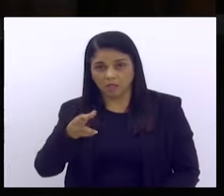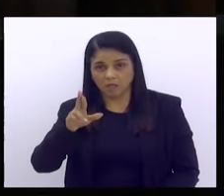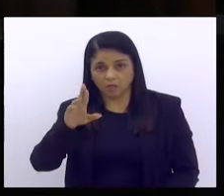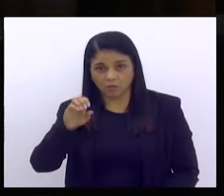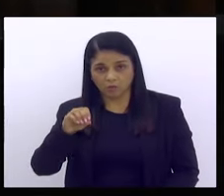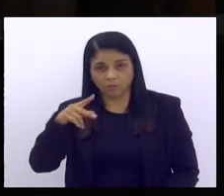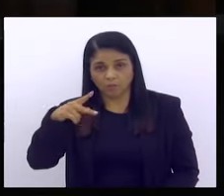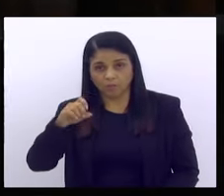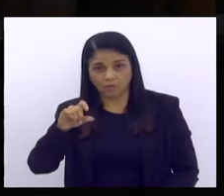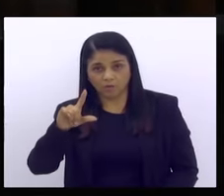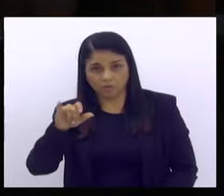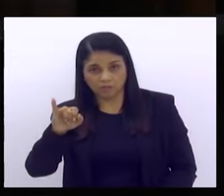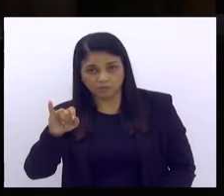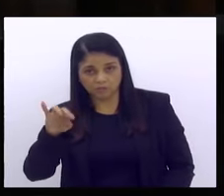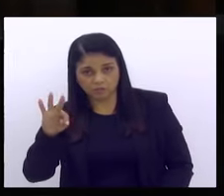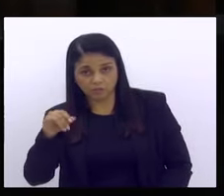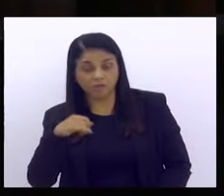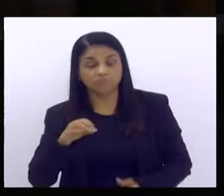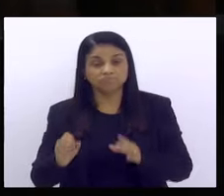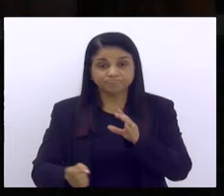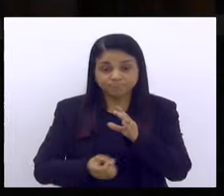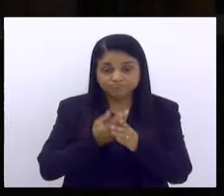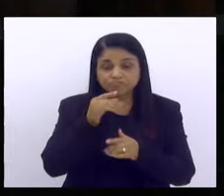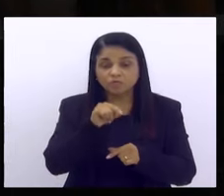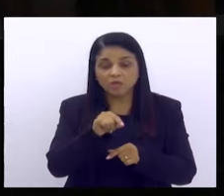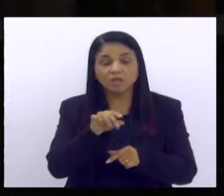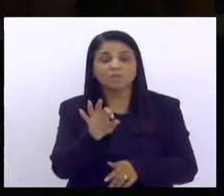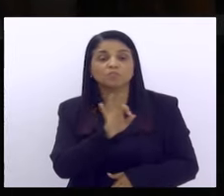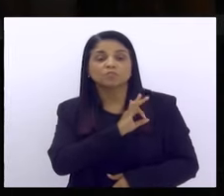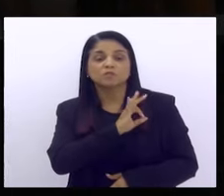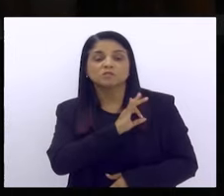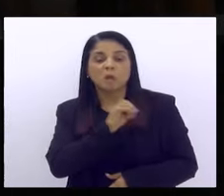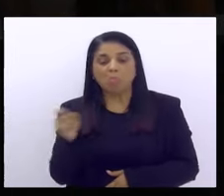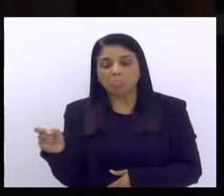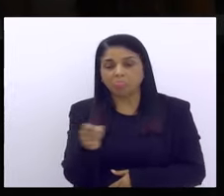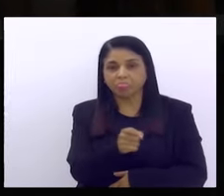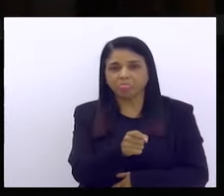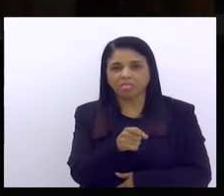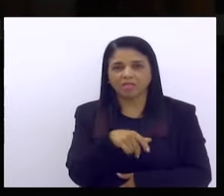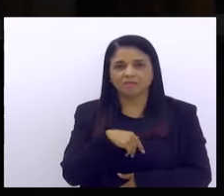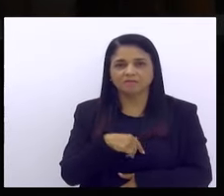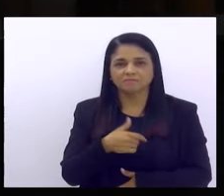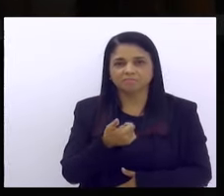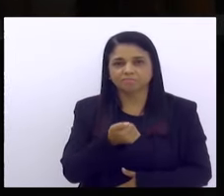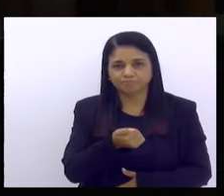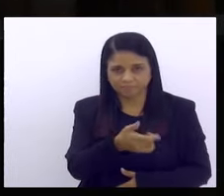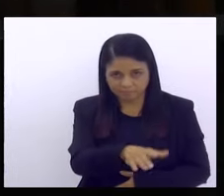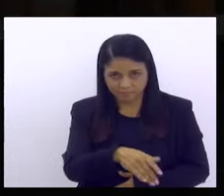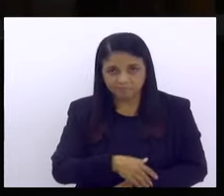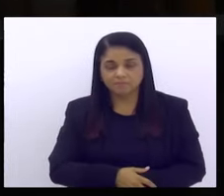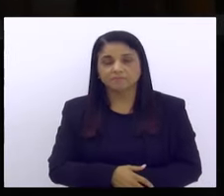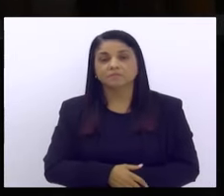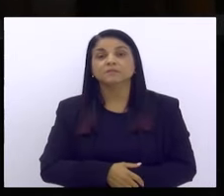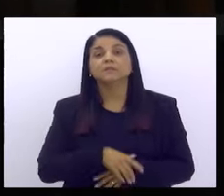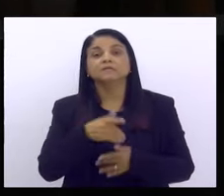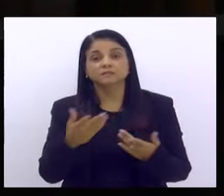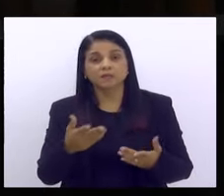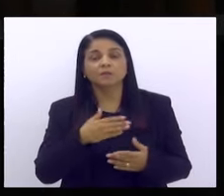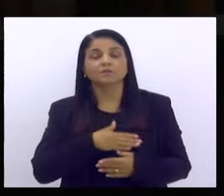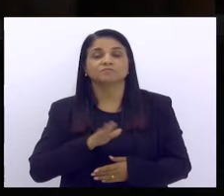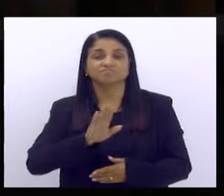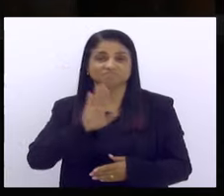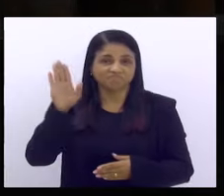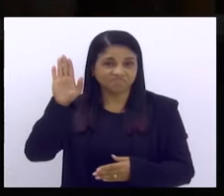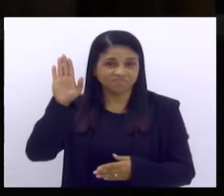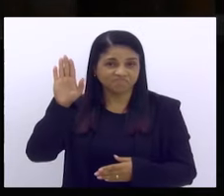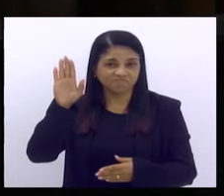é construída para deixar policial de bucha. E aí, obviamente, que